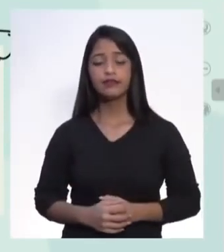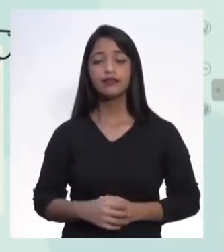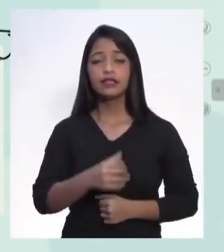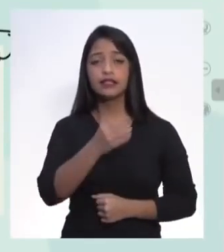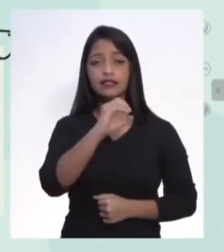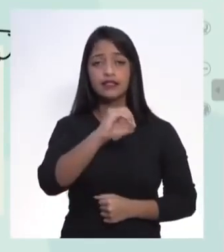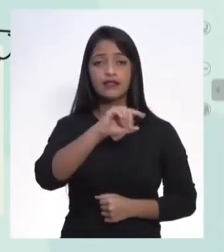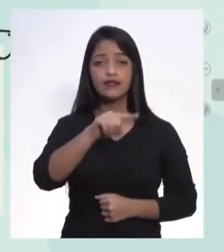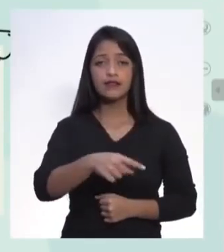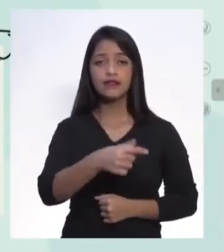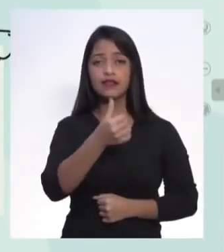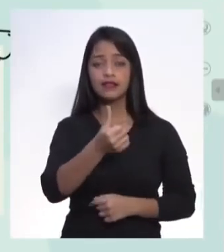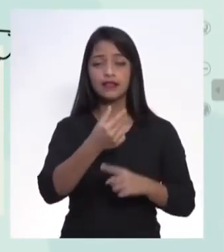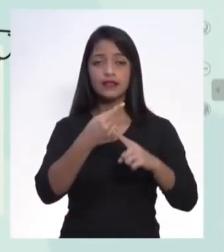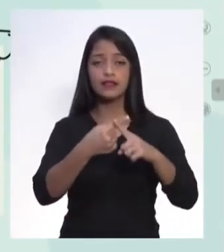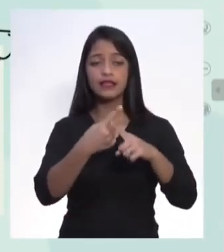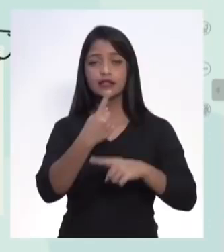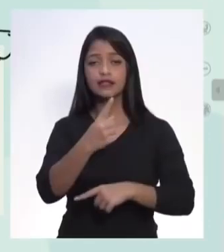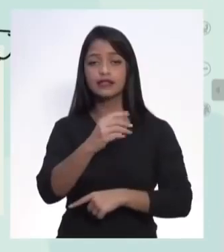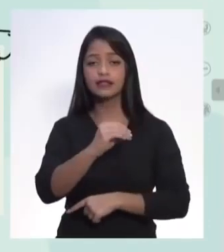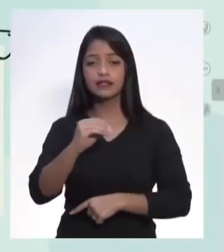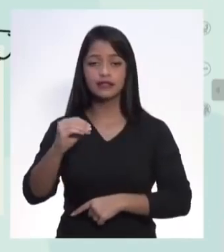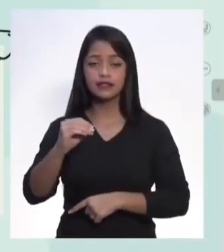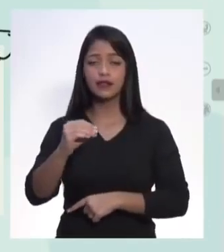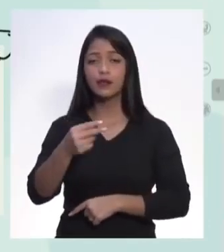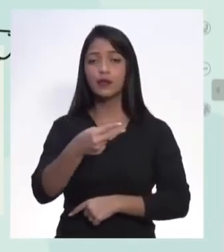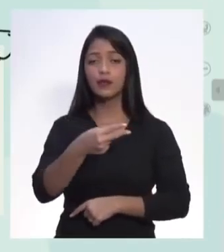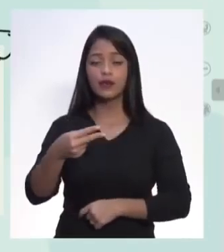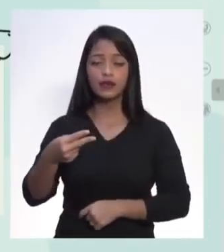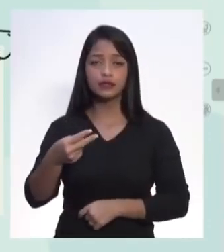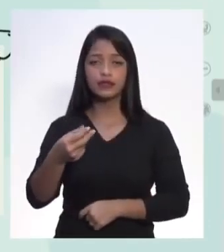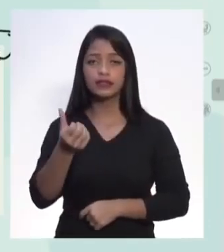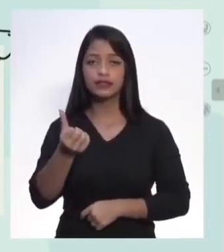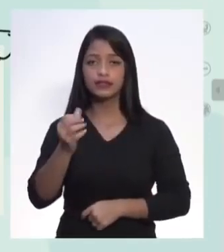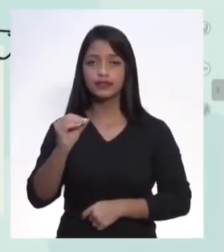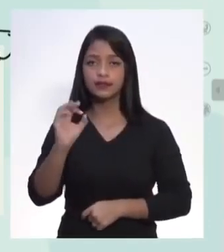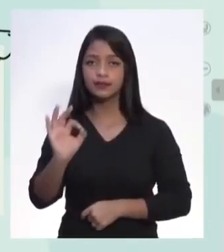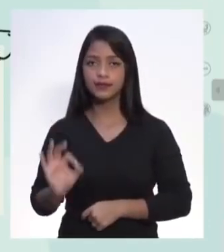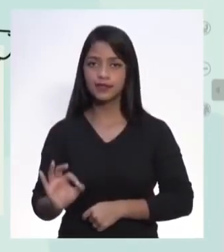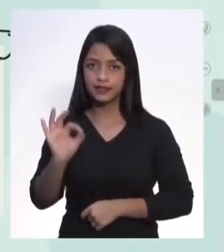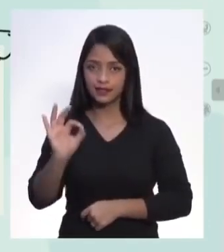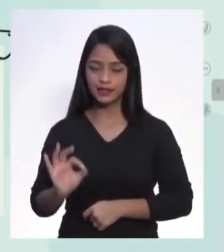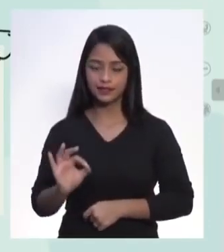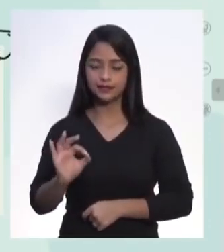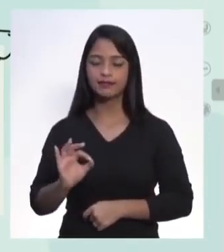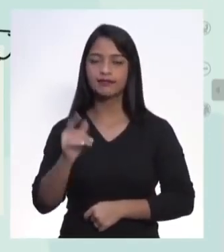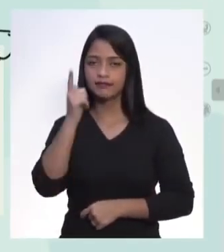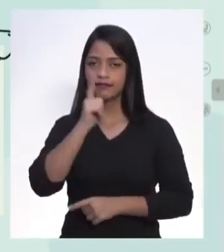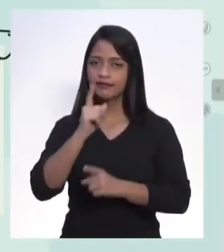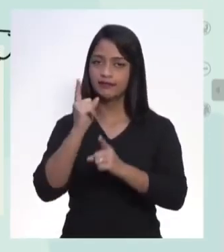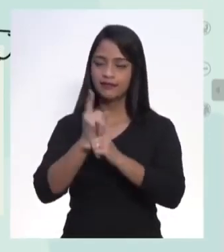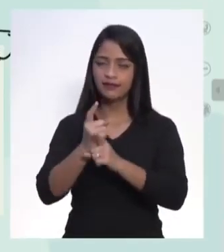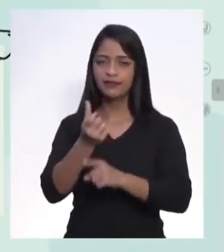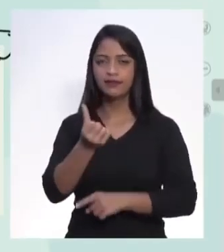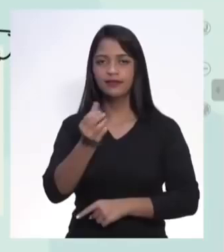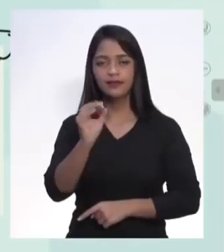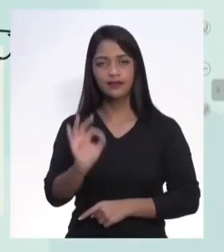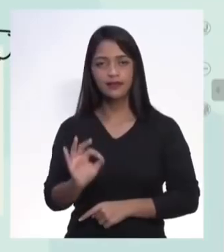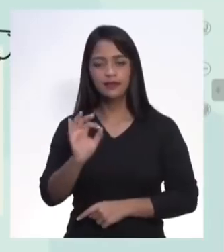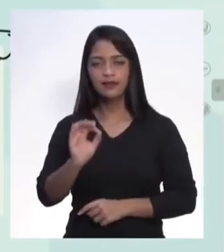para converter na porcentagem. Tudo bem? E aí chegamos aonde? Nos 60%.